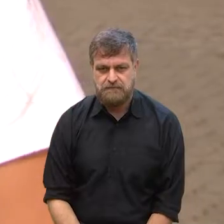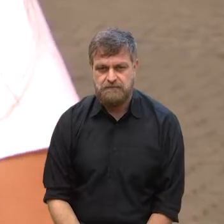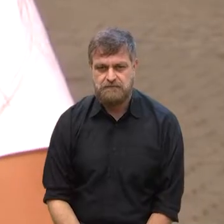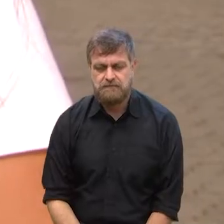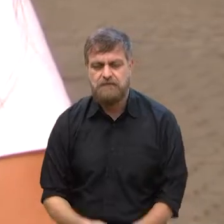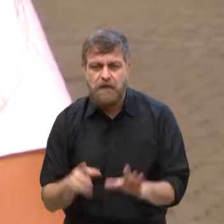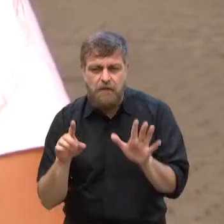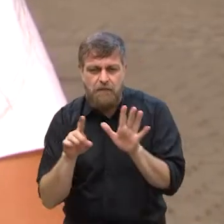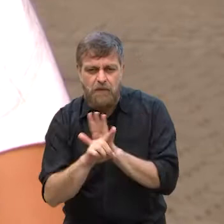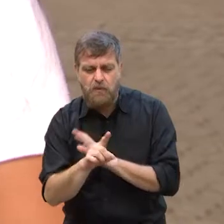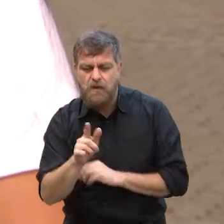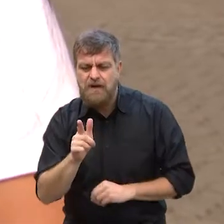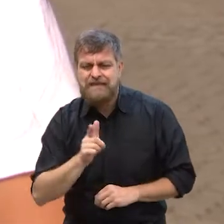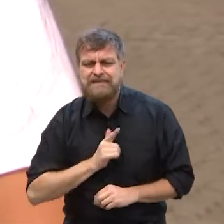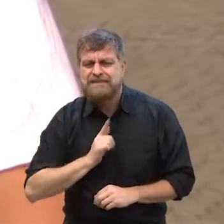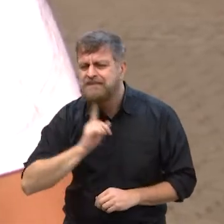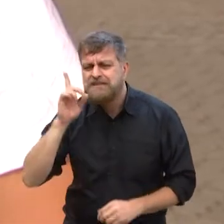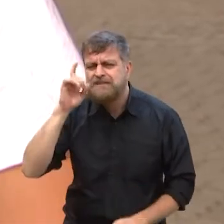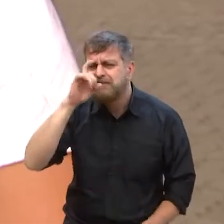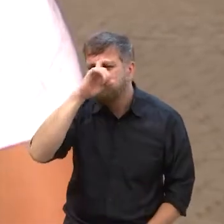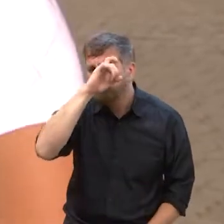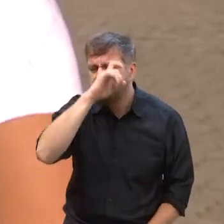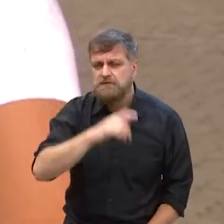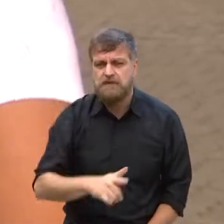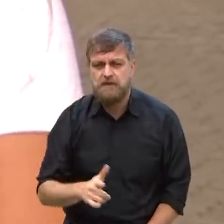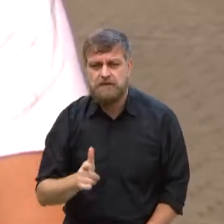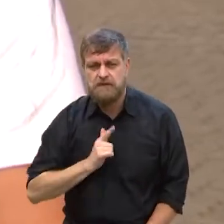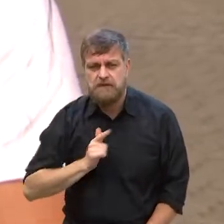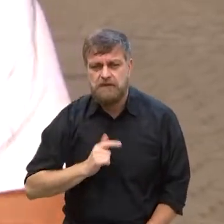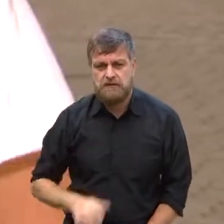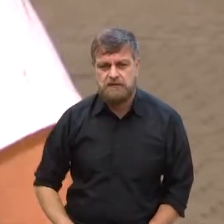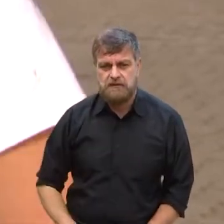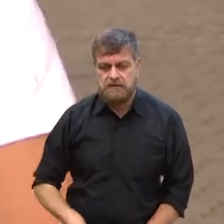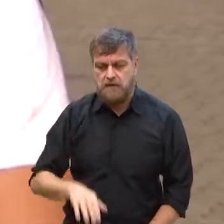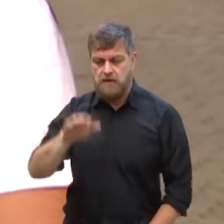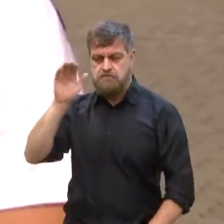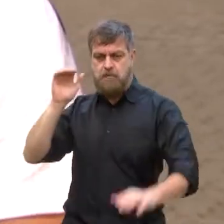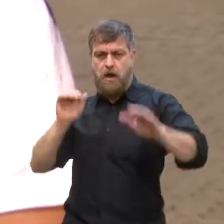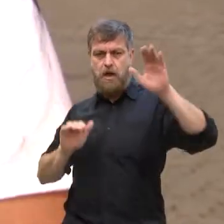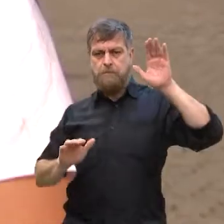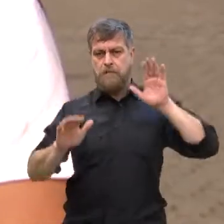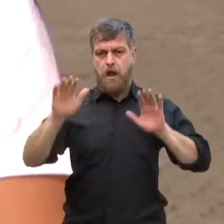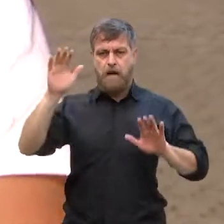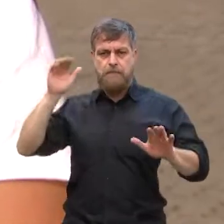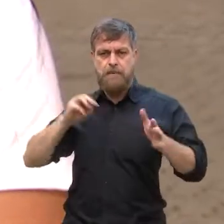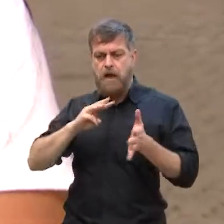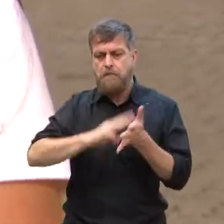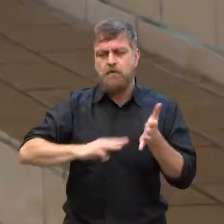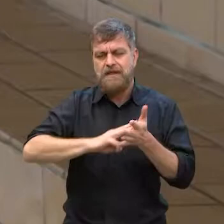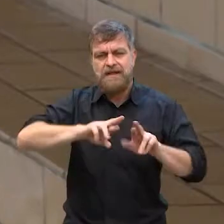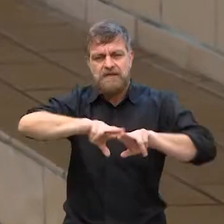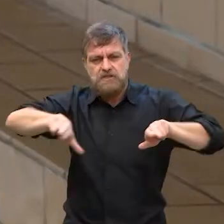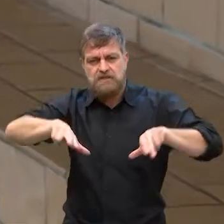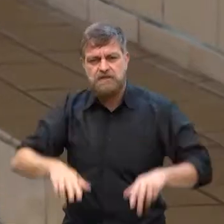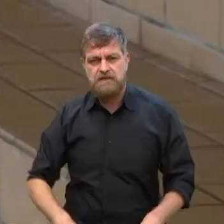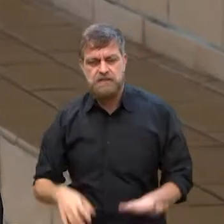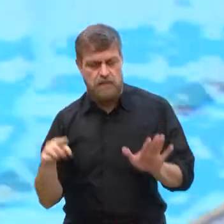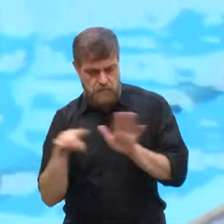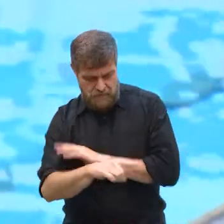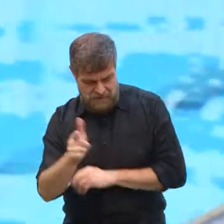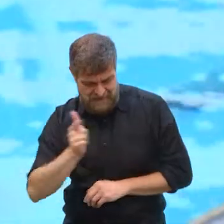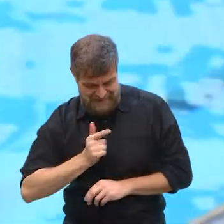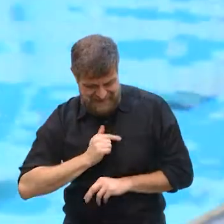Tem alguma dificuldade entre nadar borboleta, de costas? Como que é para você? E aí, Daniel,